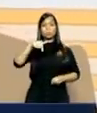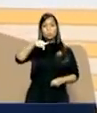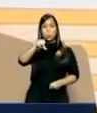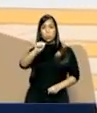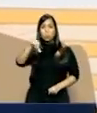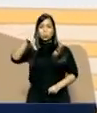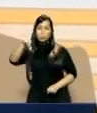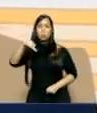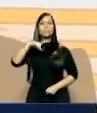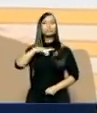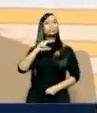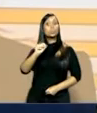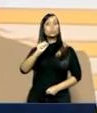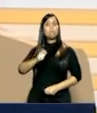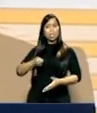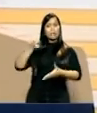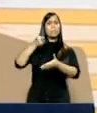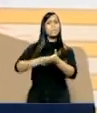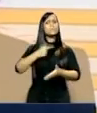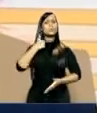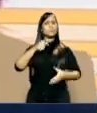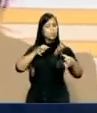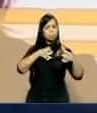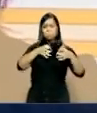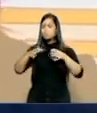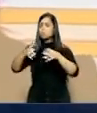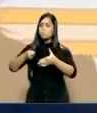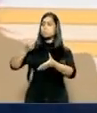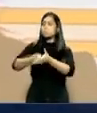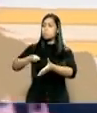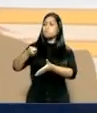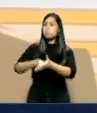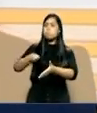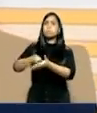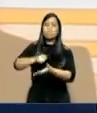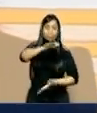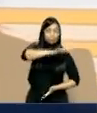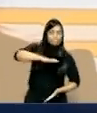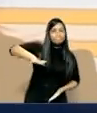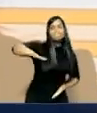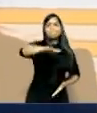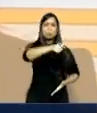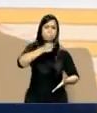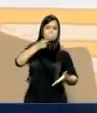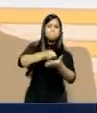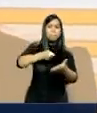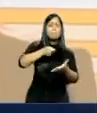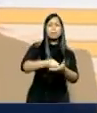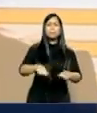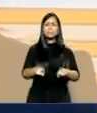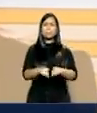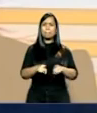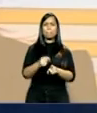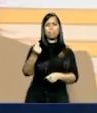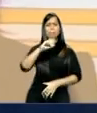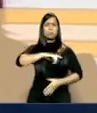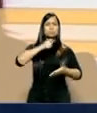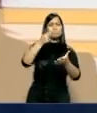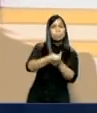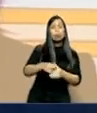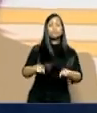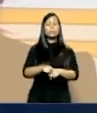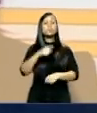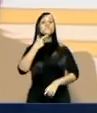1789, quando havia a imposição da vontade de grupos minoritários sobre o povo, sobre aquela taxação de impostos, sobre